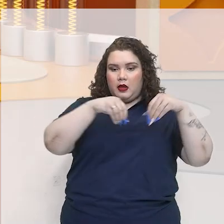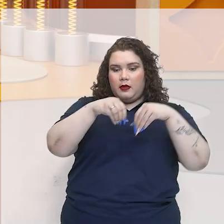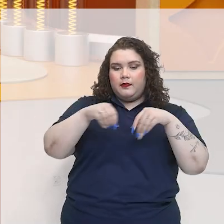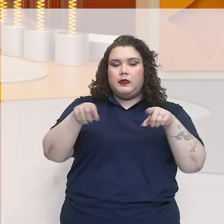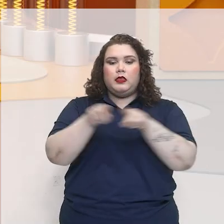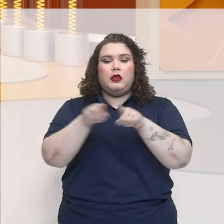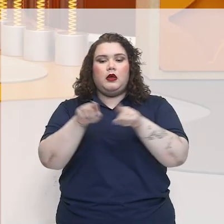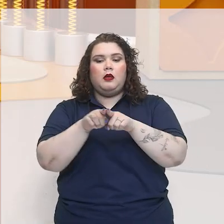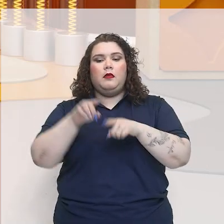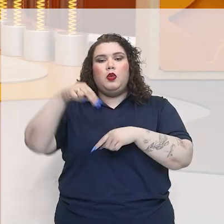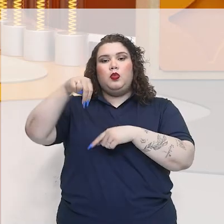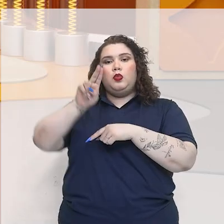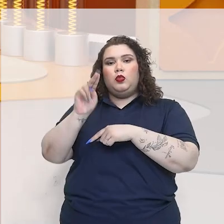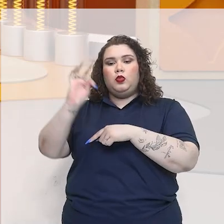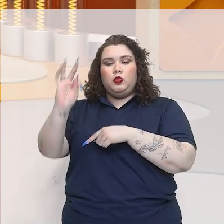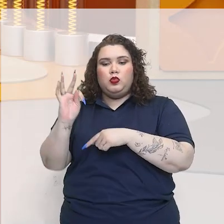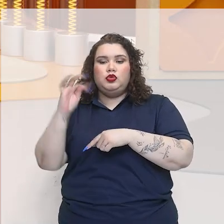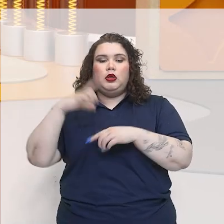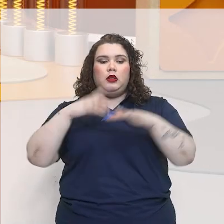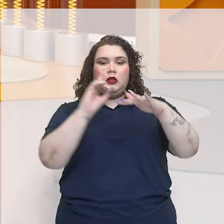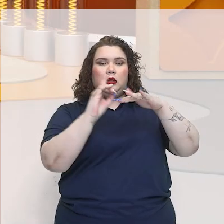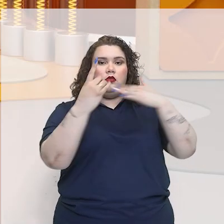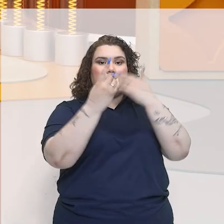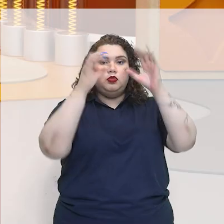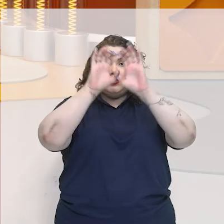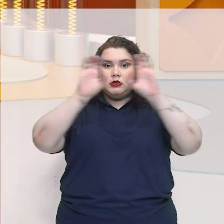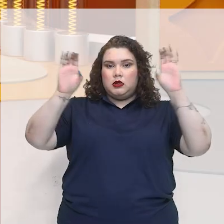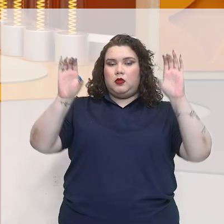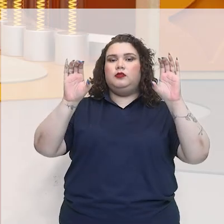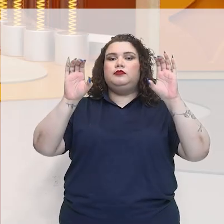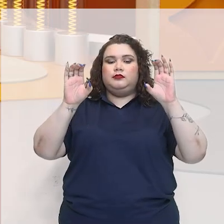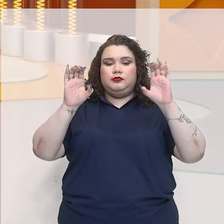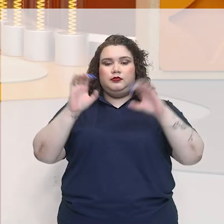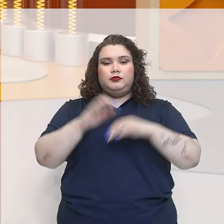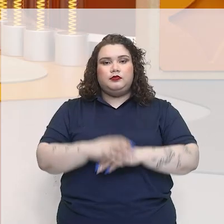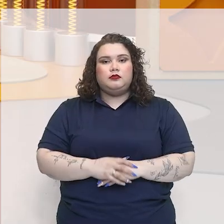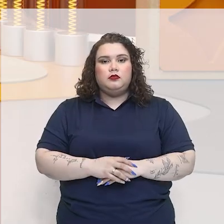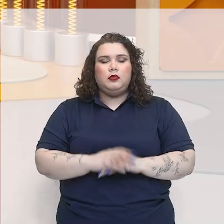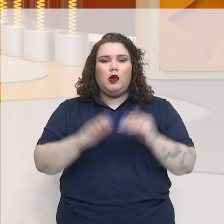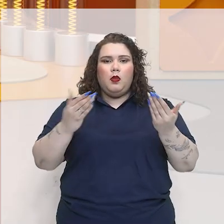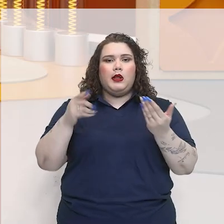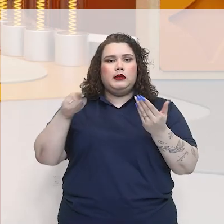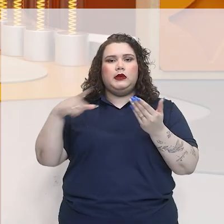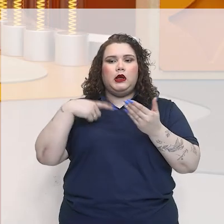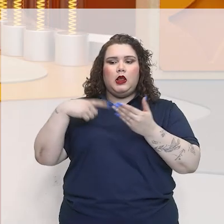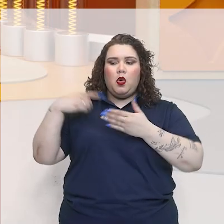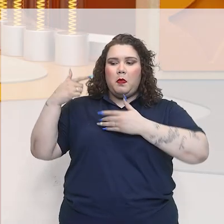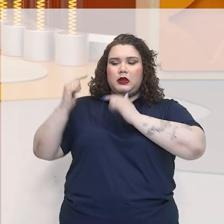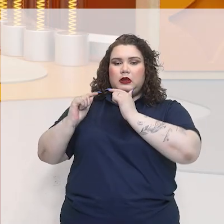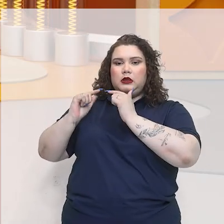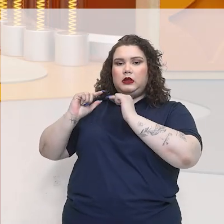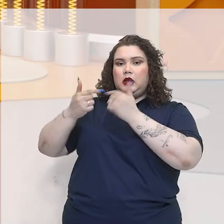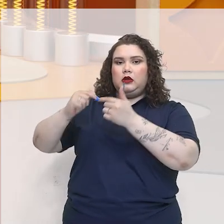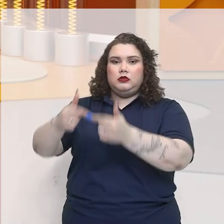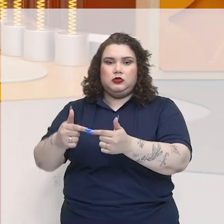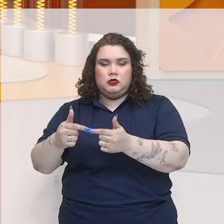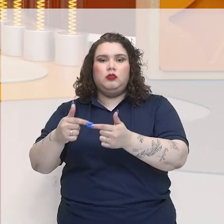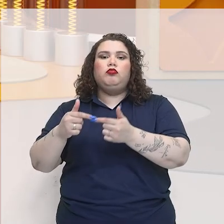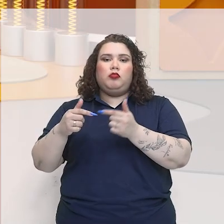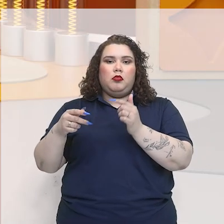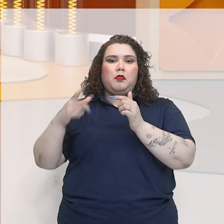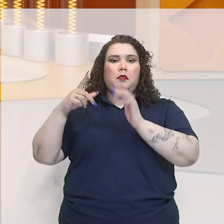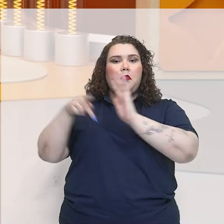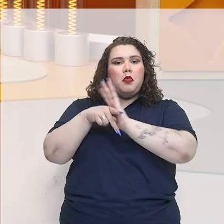de Osíris, Sete, Ísis e Néftis. Então, observem comigo que é exatamente, né, esse mito que